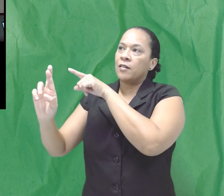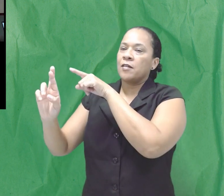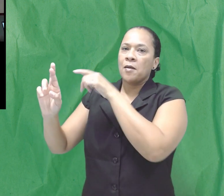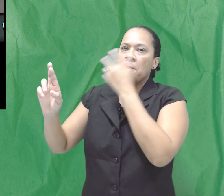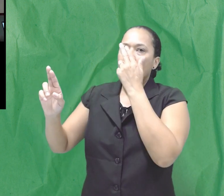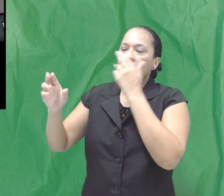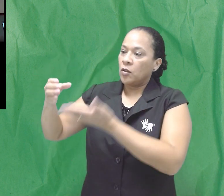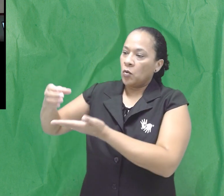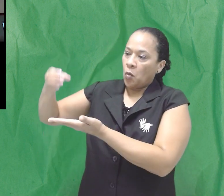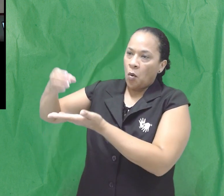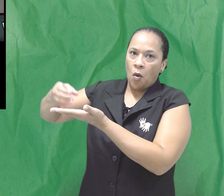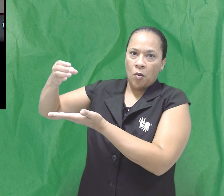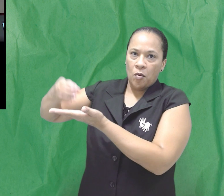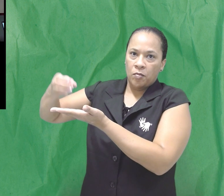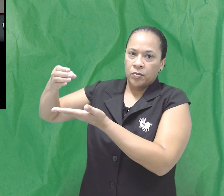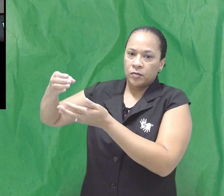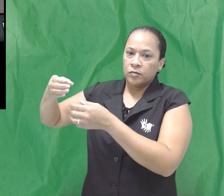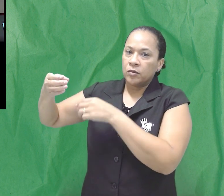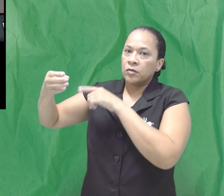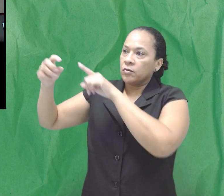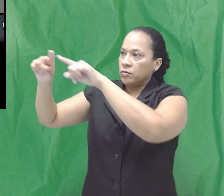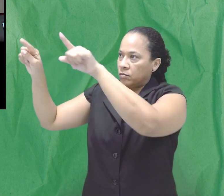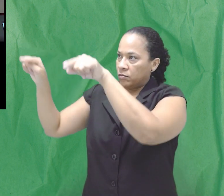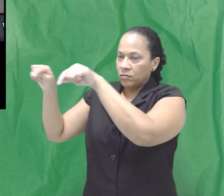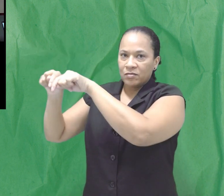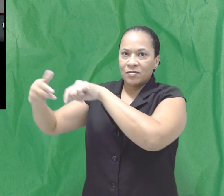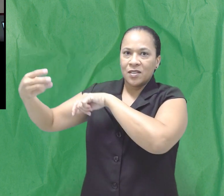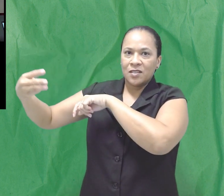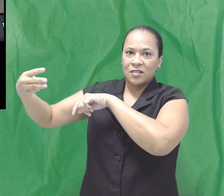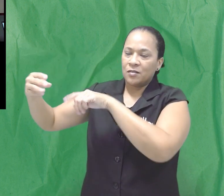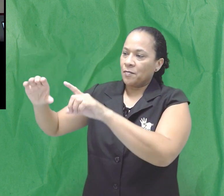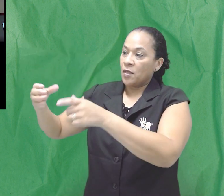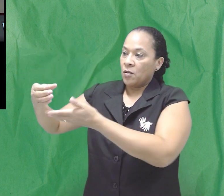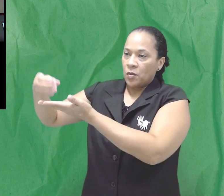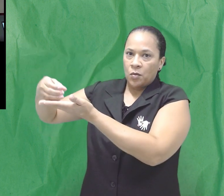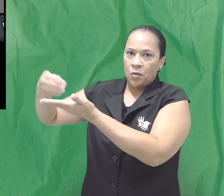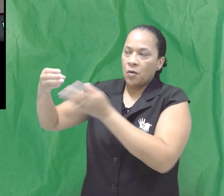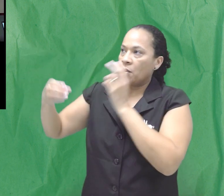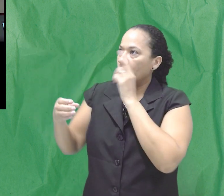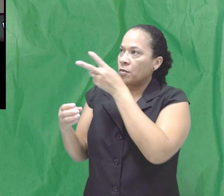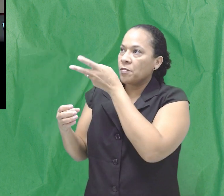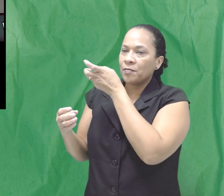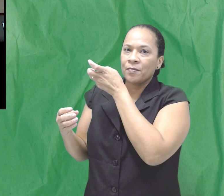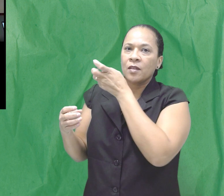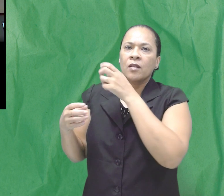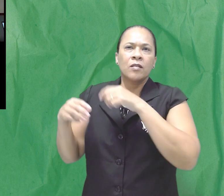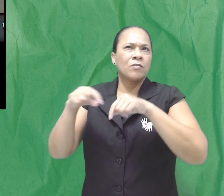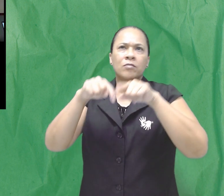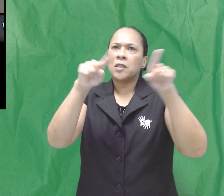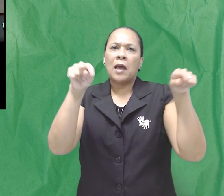vidro, né? Os Beckers, eles são também amplamente utilizados nos laboratórios e têm